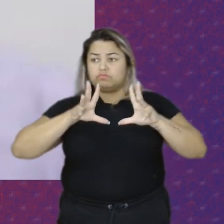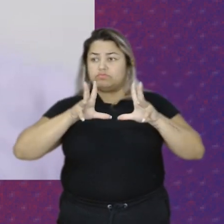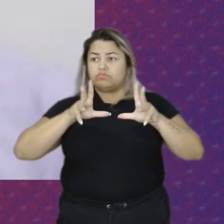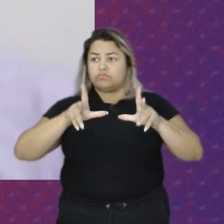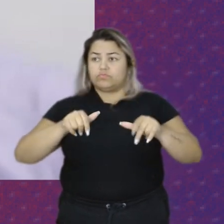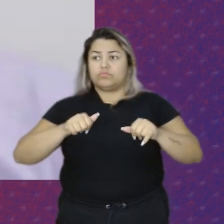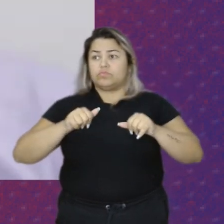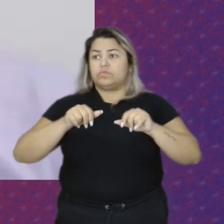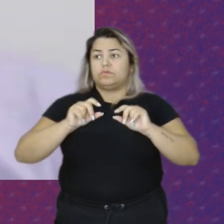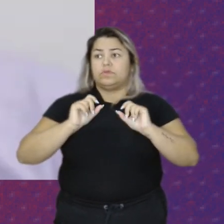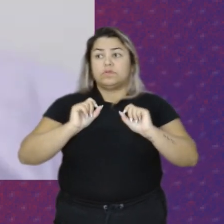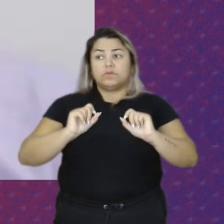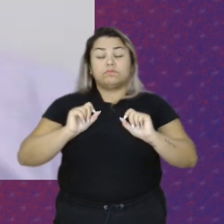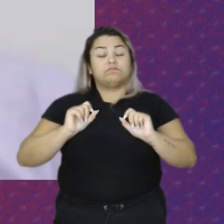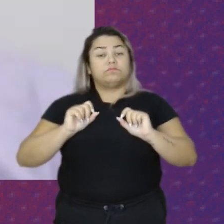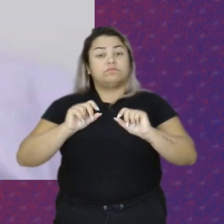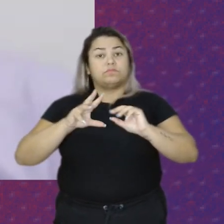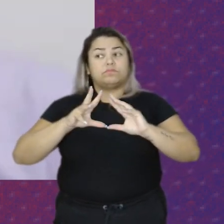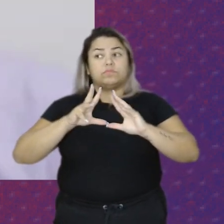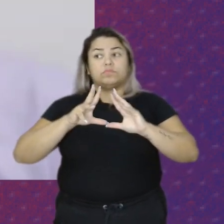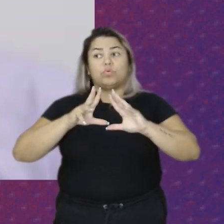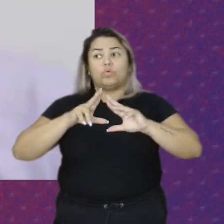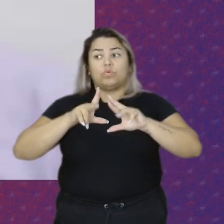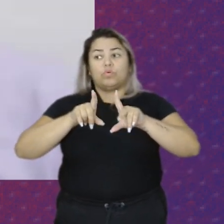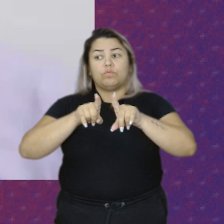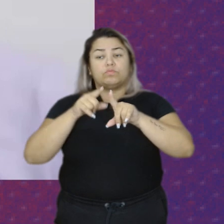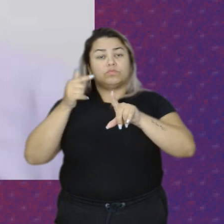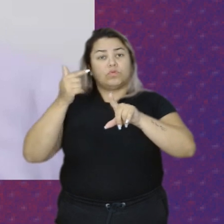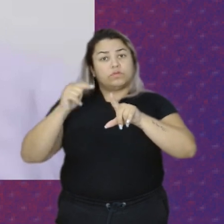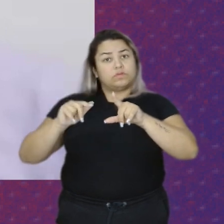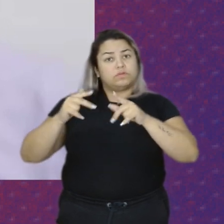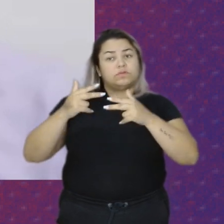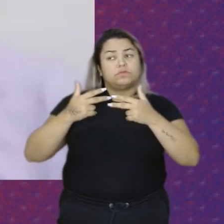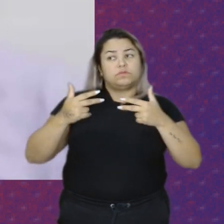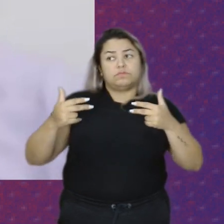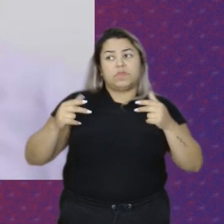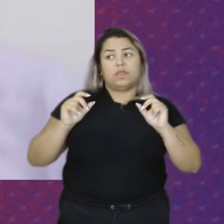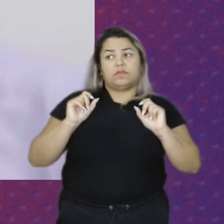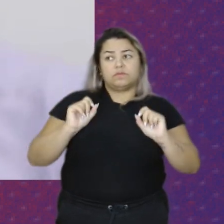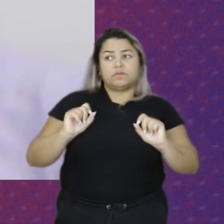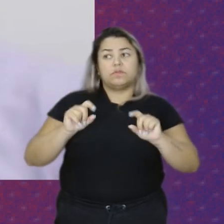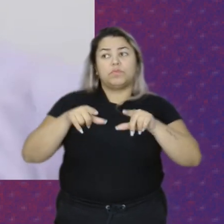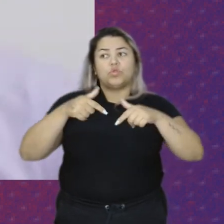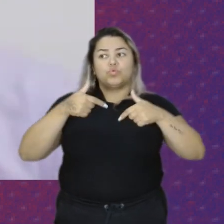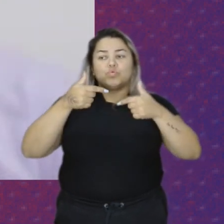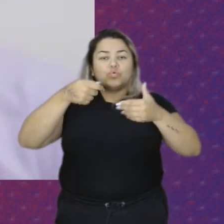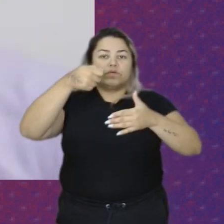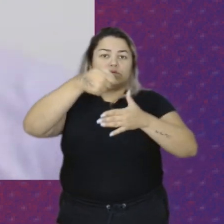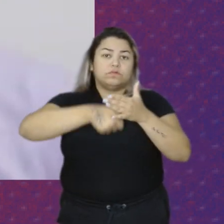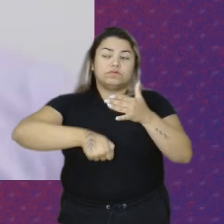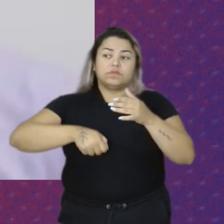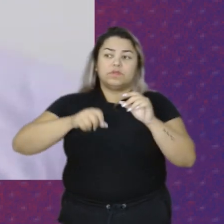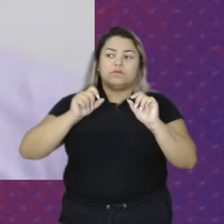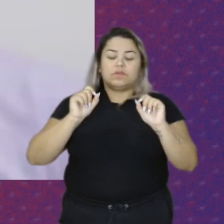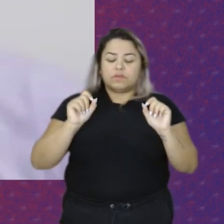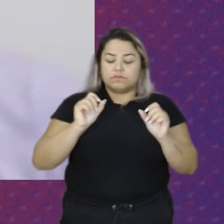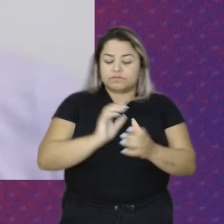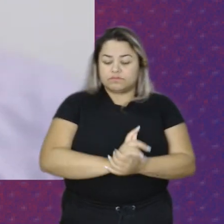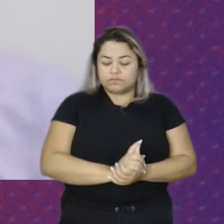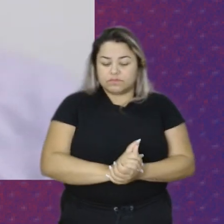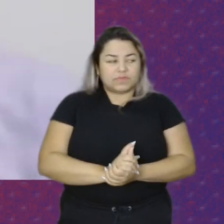dominação. E por esses motivos, por essas motivações de luta,